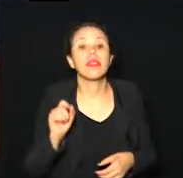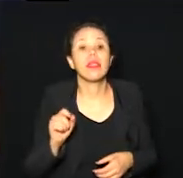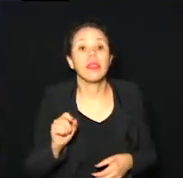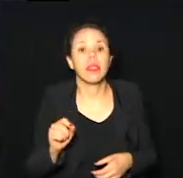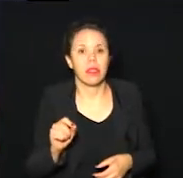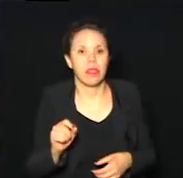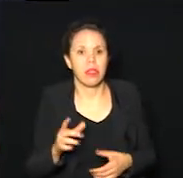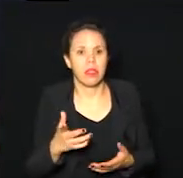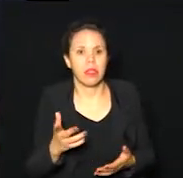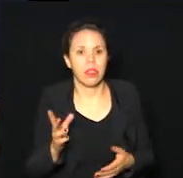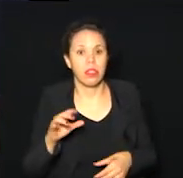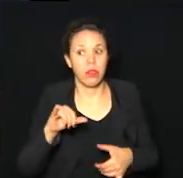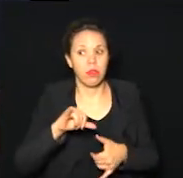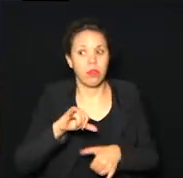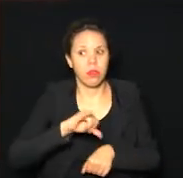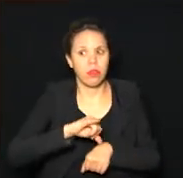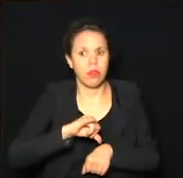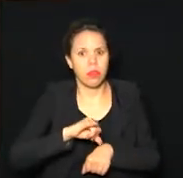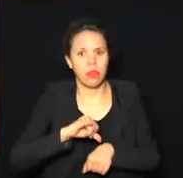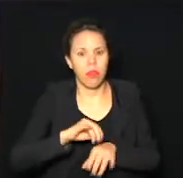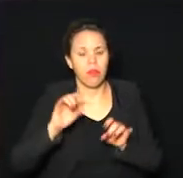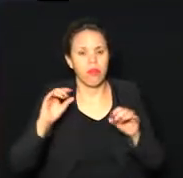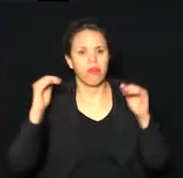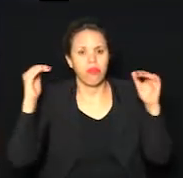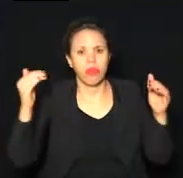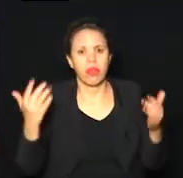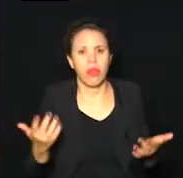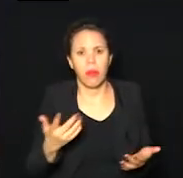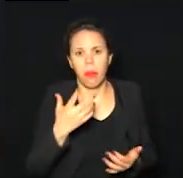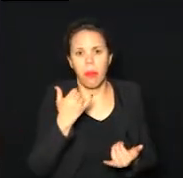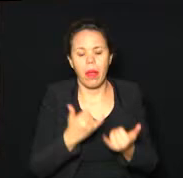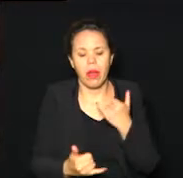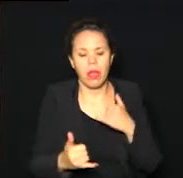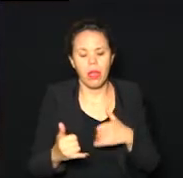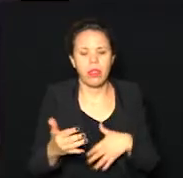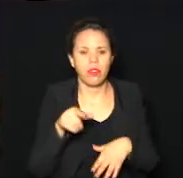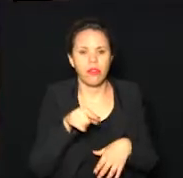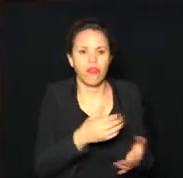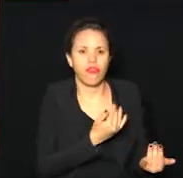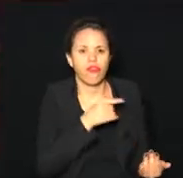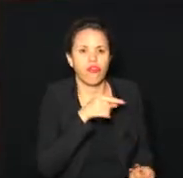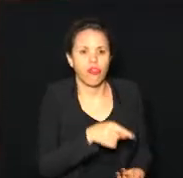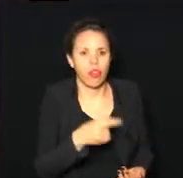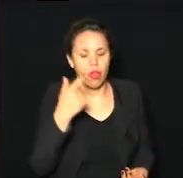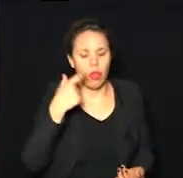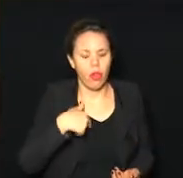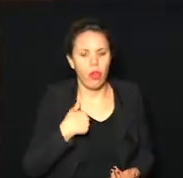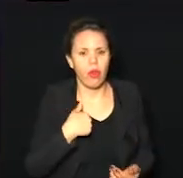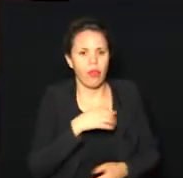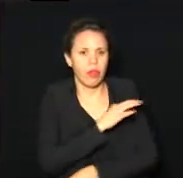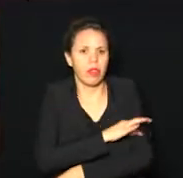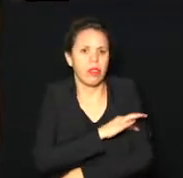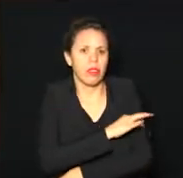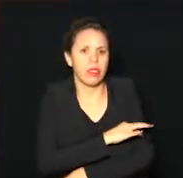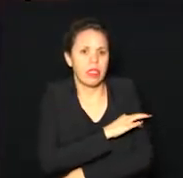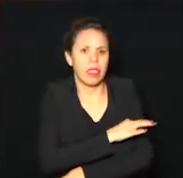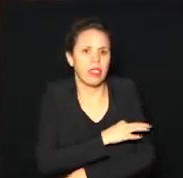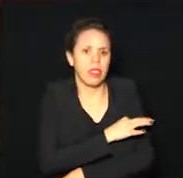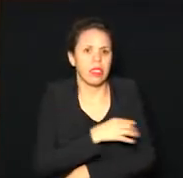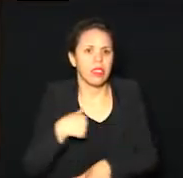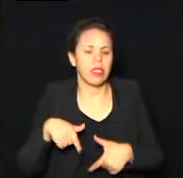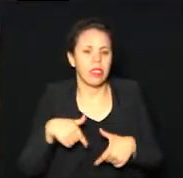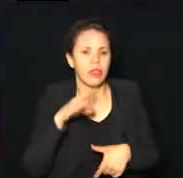centro de excelência, assim, um menino técnico administrativo como eu, sou trabalhador do SEMEC, com